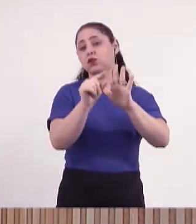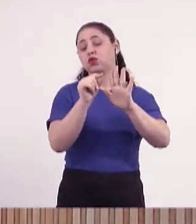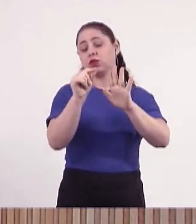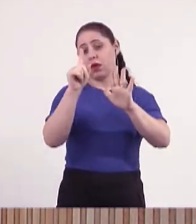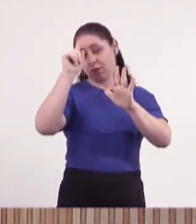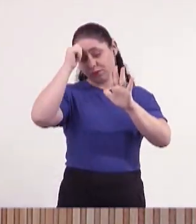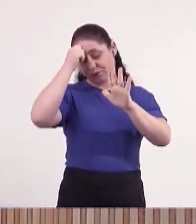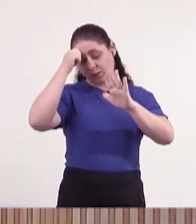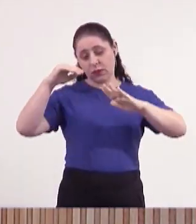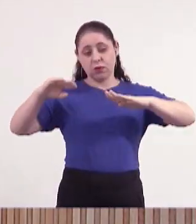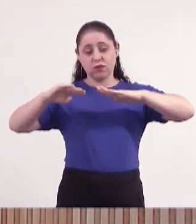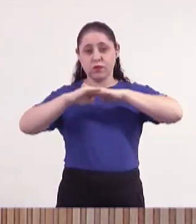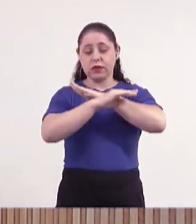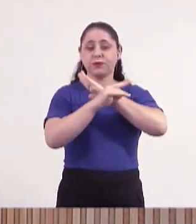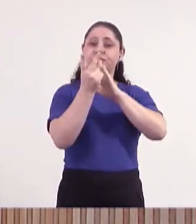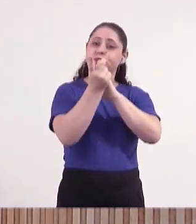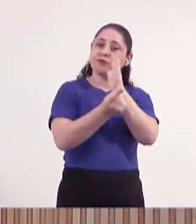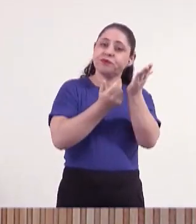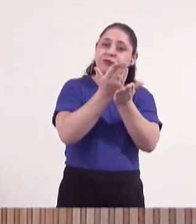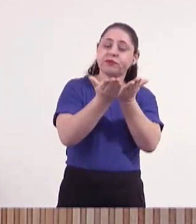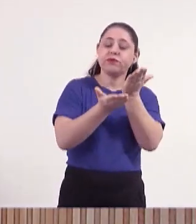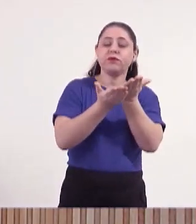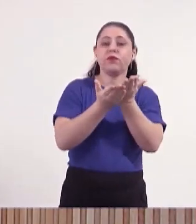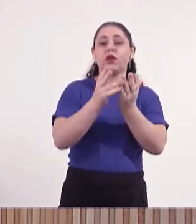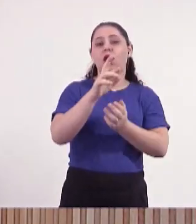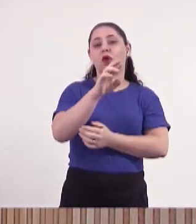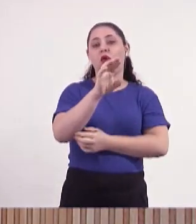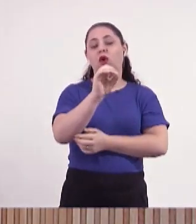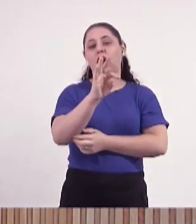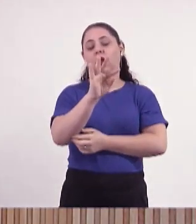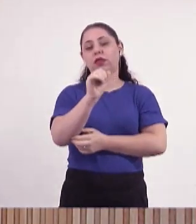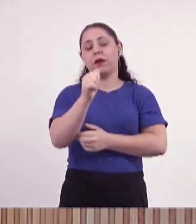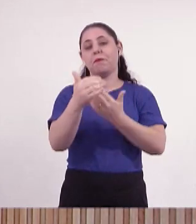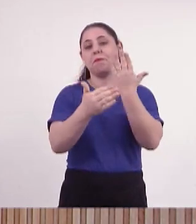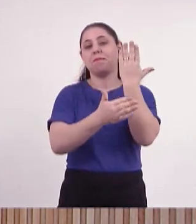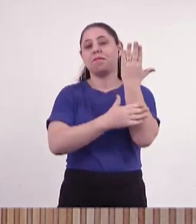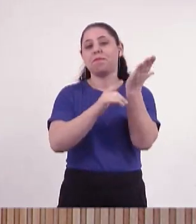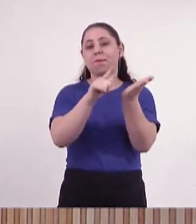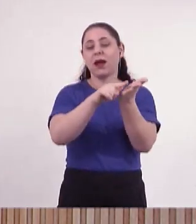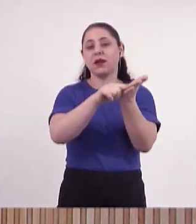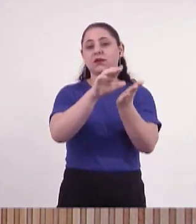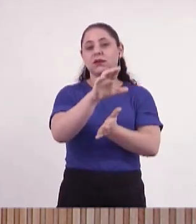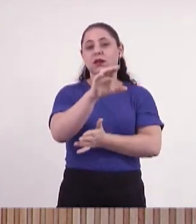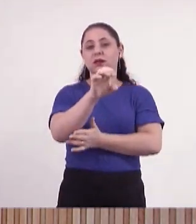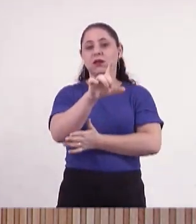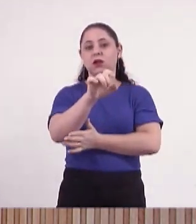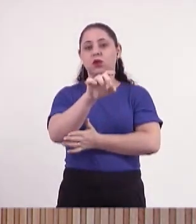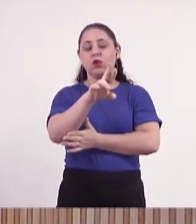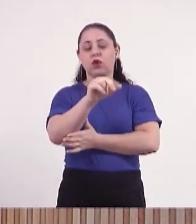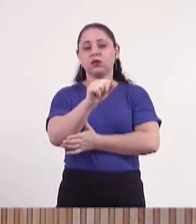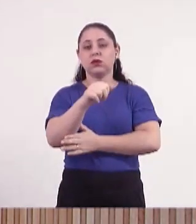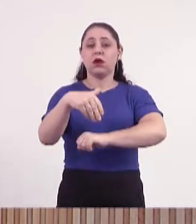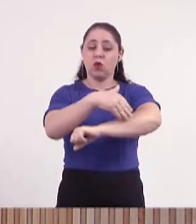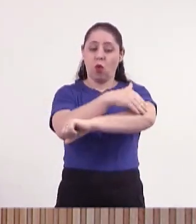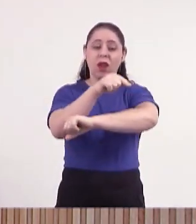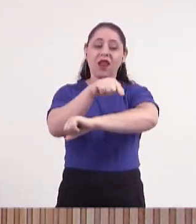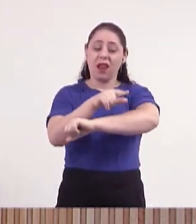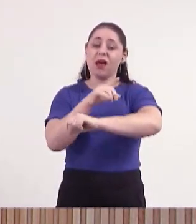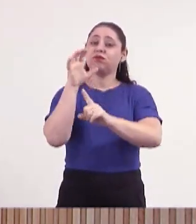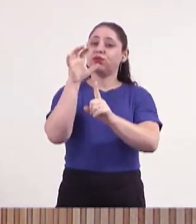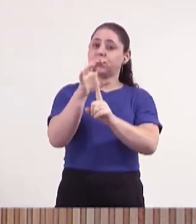de concessão da rota da celulose aqui para Mato Grosso do Sul. São trechos de rodovia que direta e indiretamente